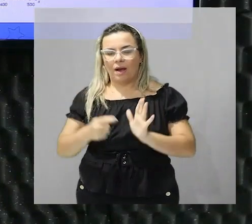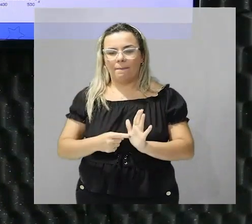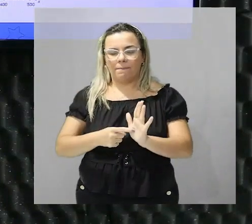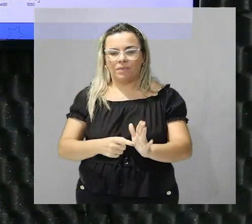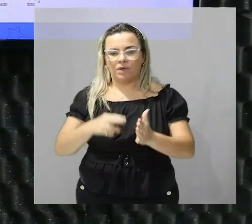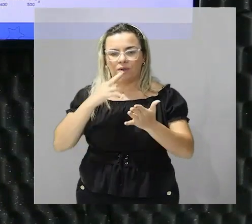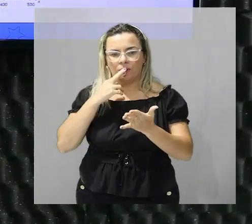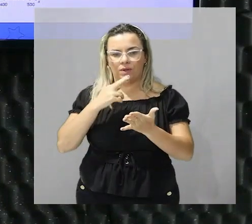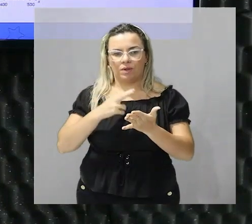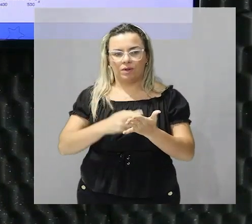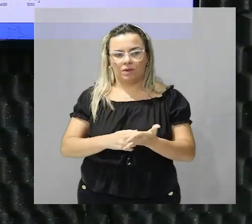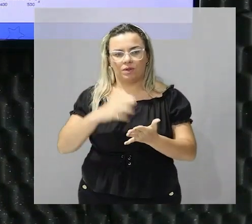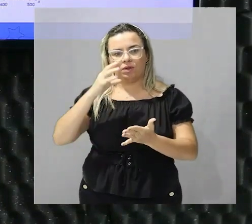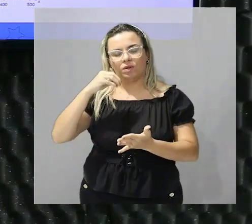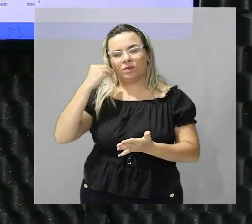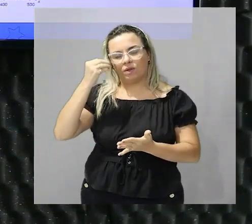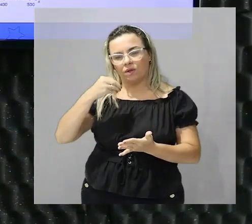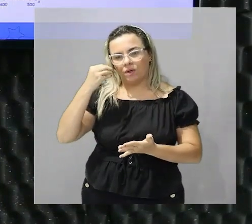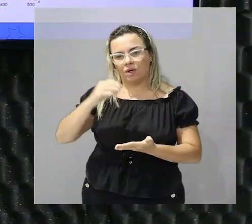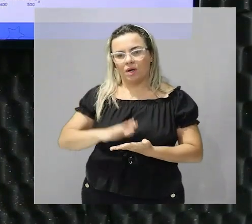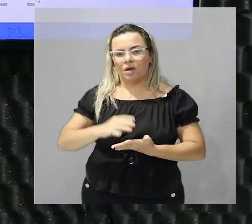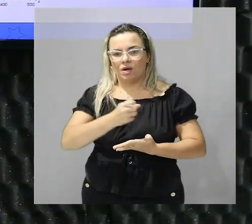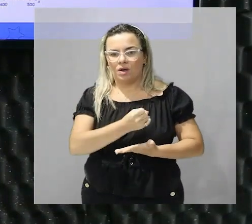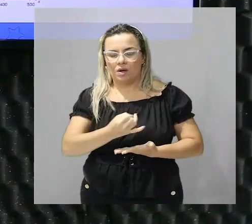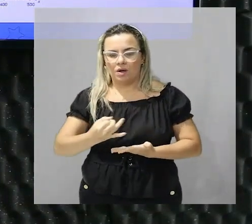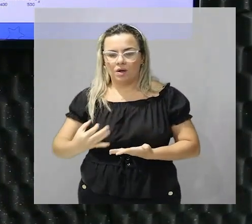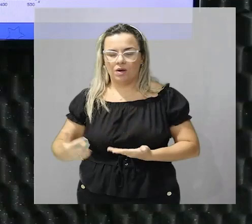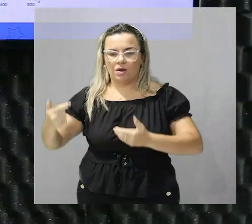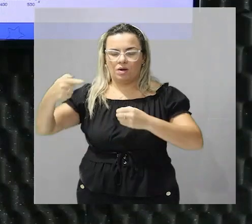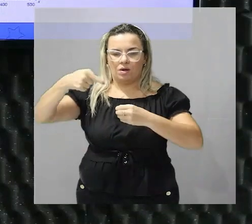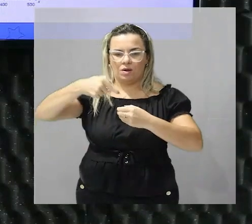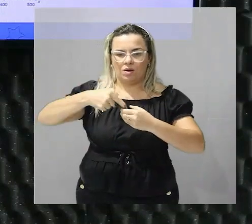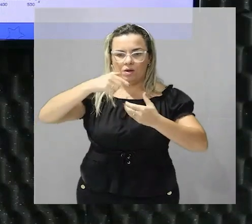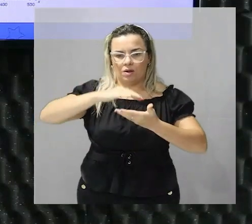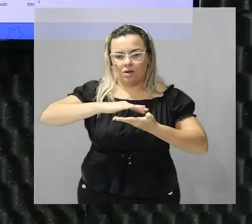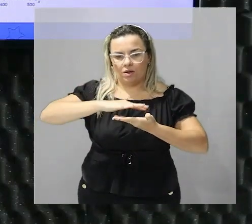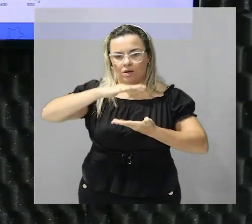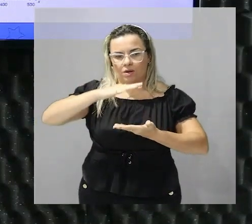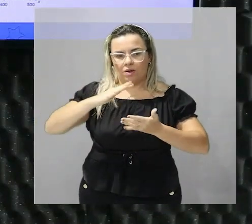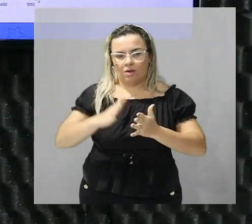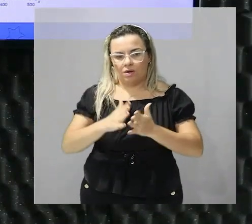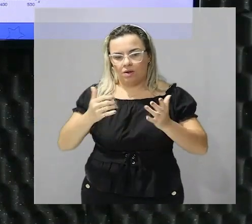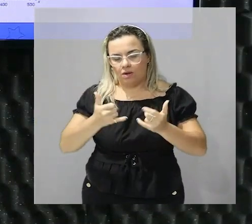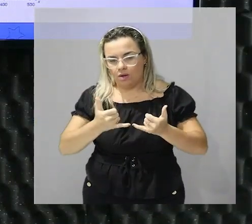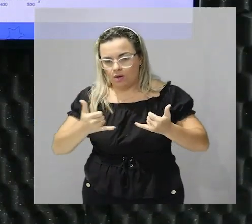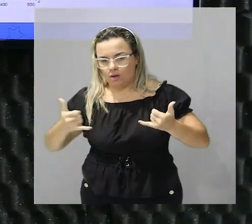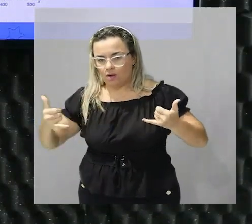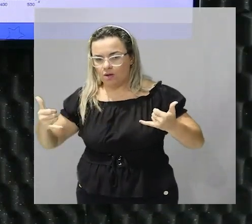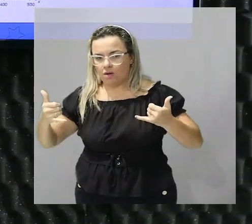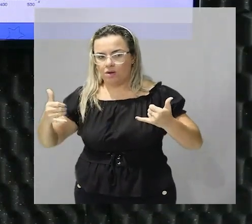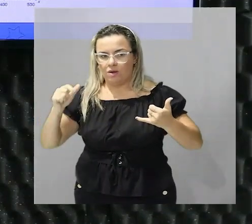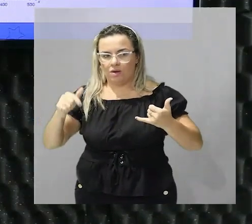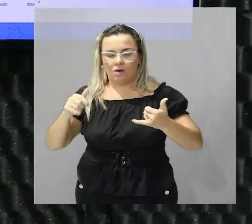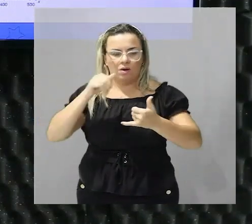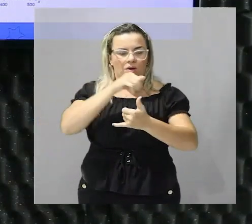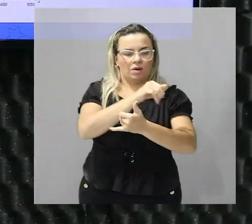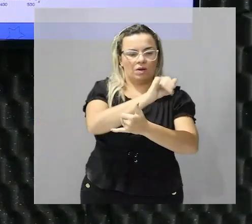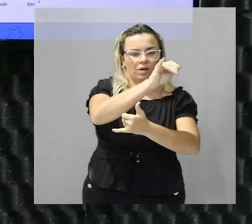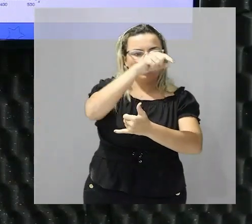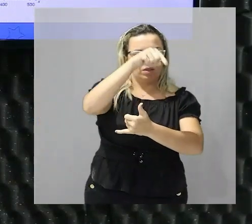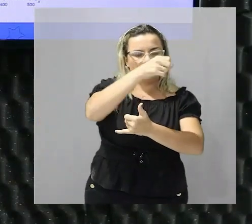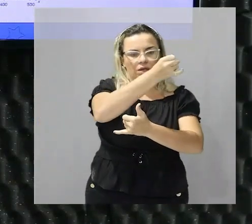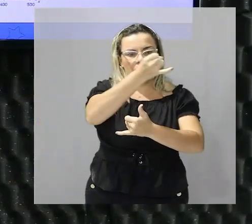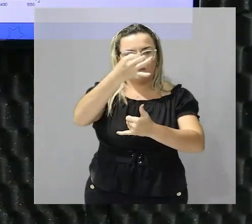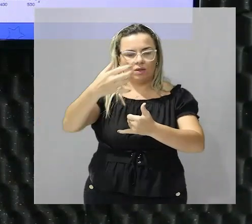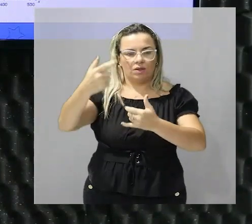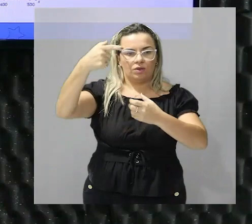qual a quantidade de combustível no tanque é indicada no eixo Y, o vertical, tá? E